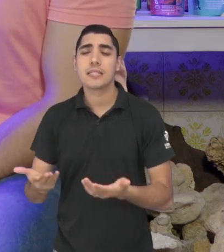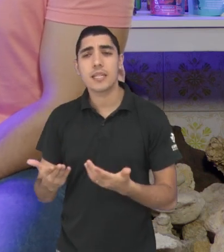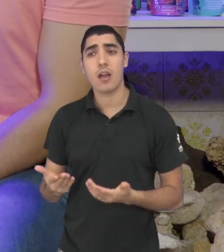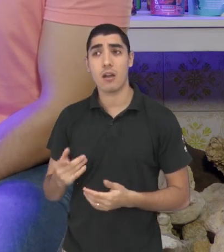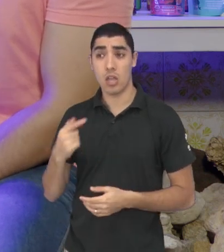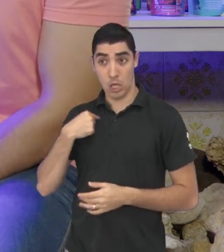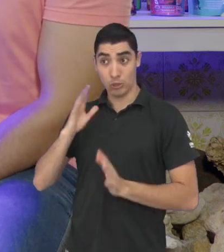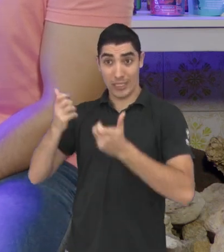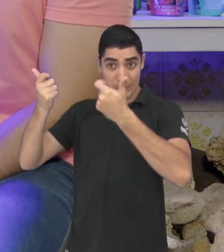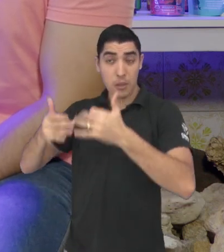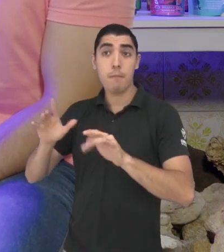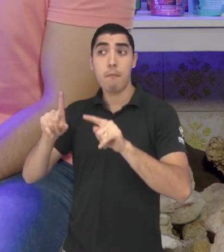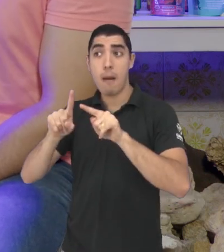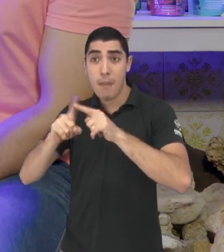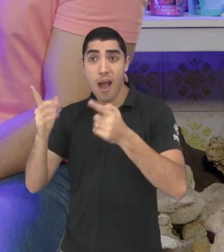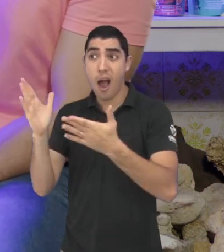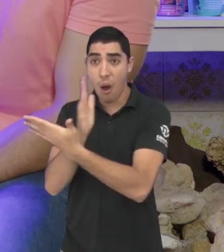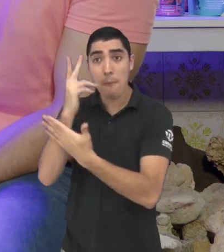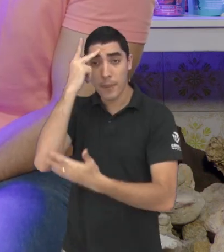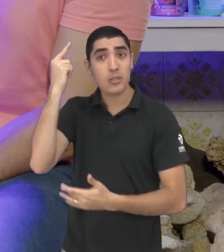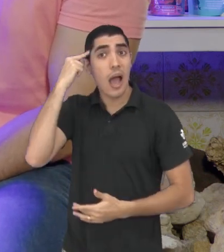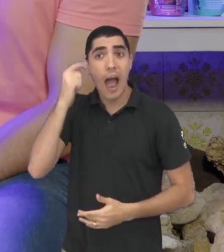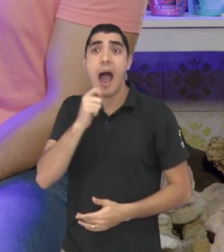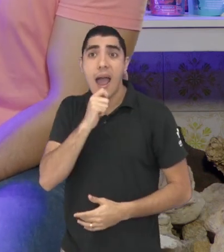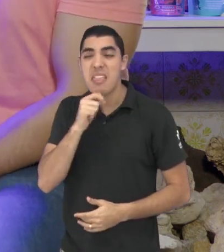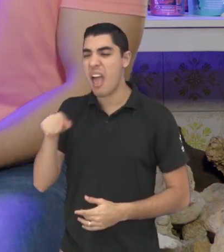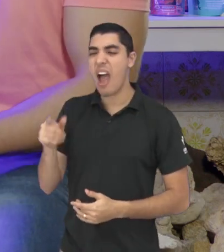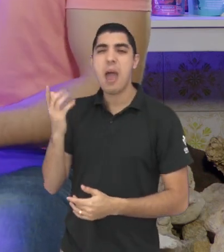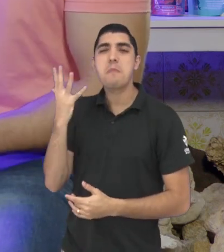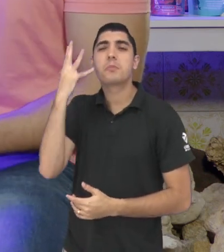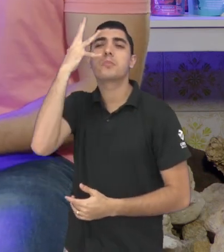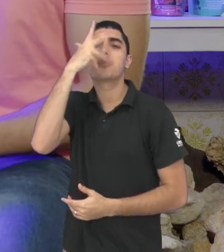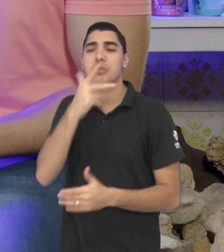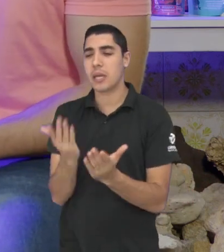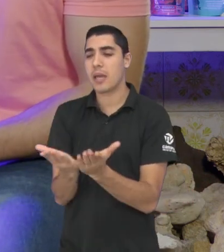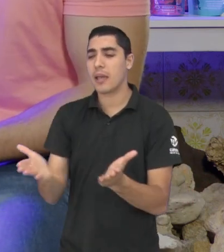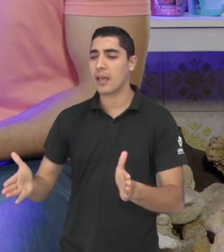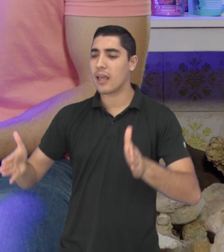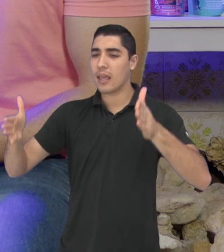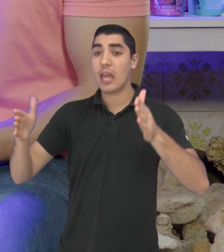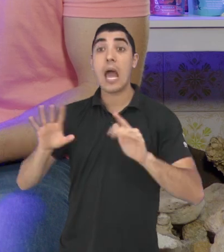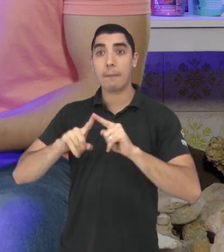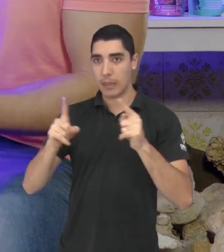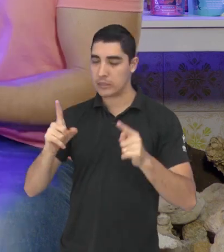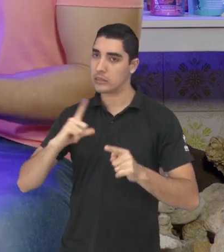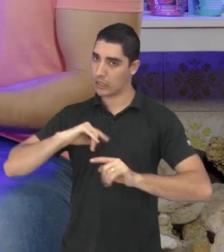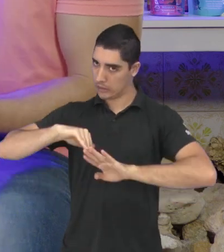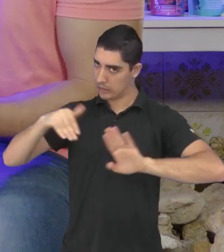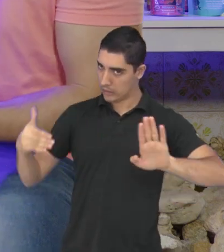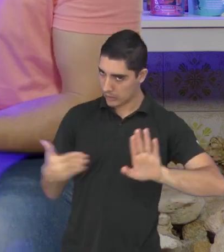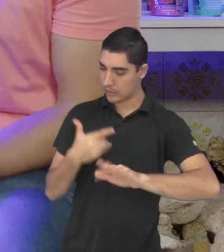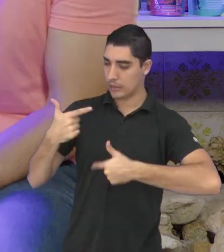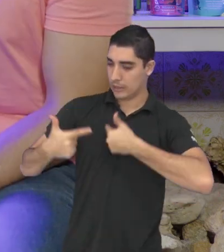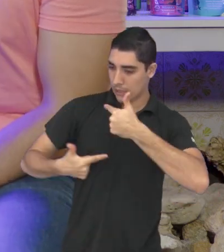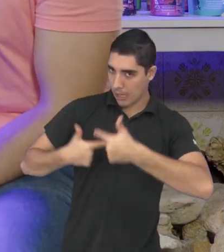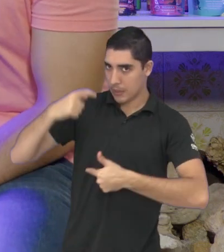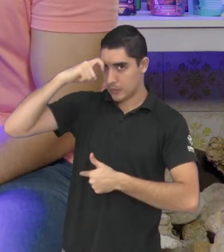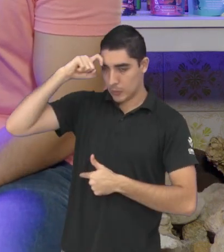acho que tem muita gente que ainda pensa assim, né? Ter aquário em casa é muito bonito, mas assim, também dá certo trabalhinho,